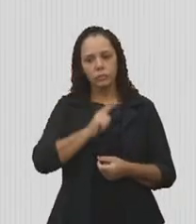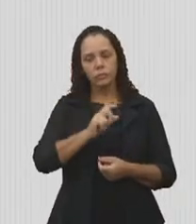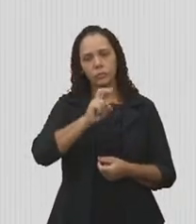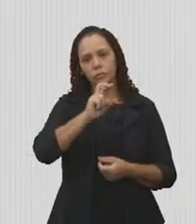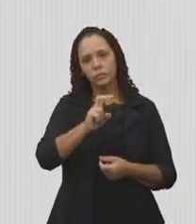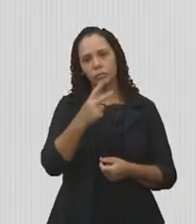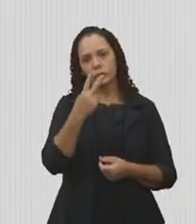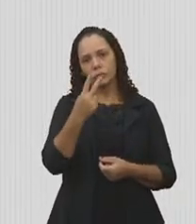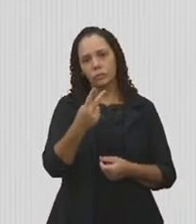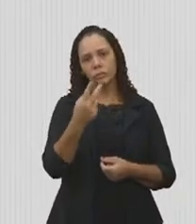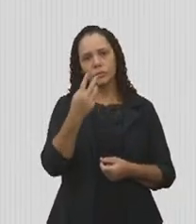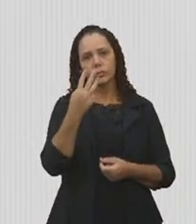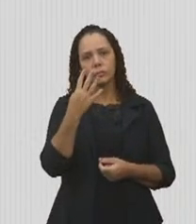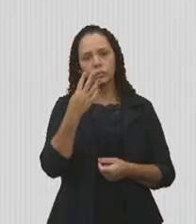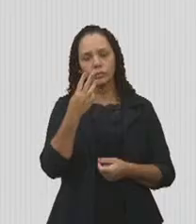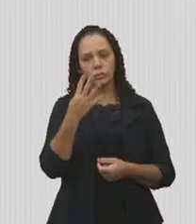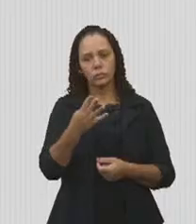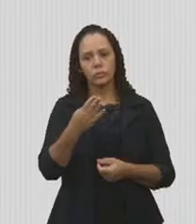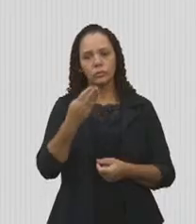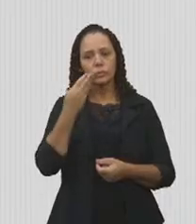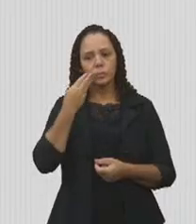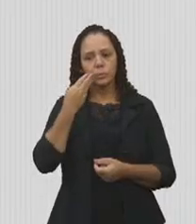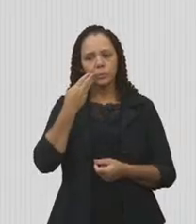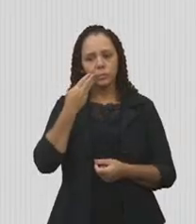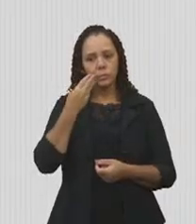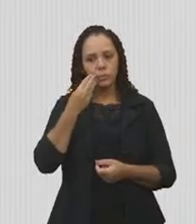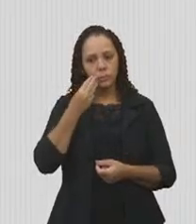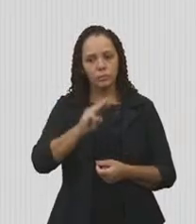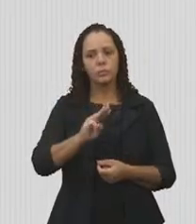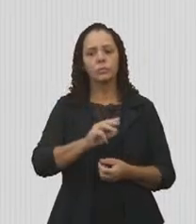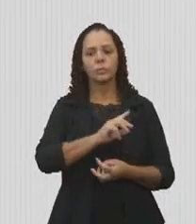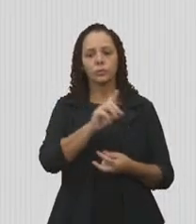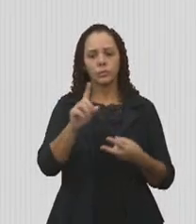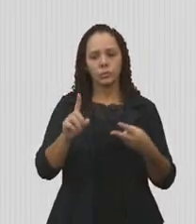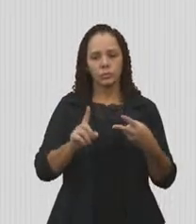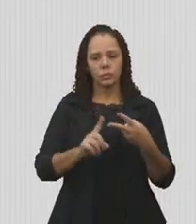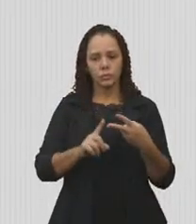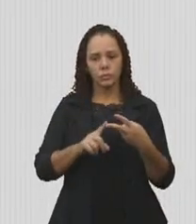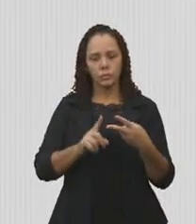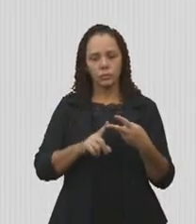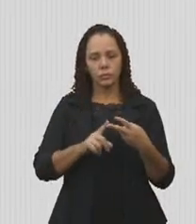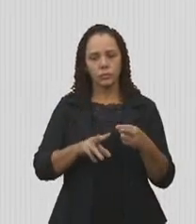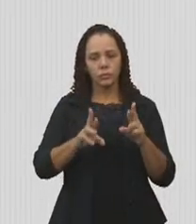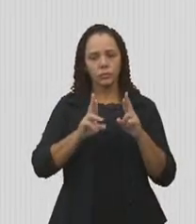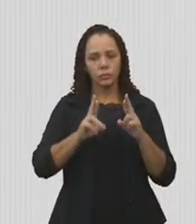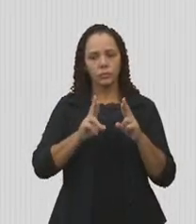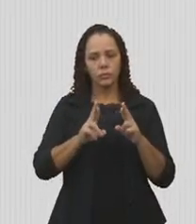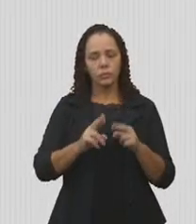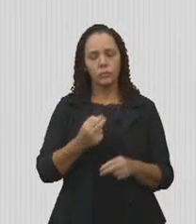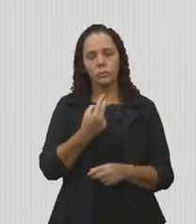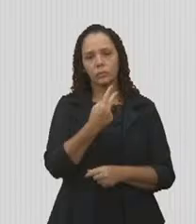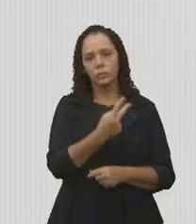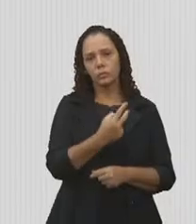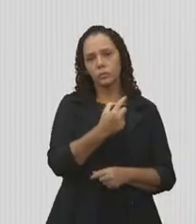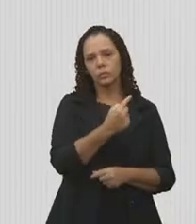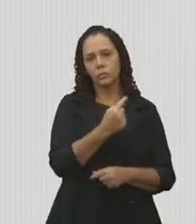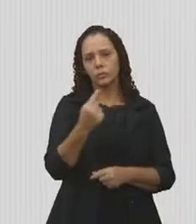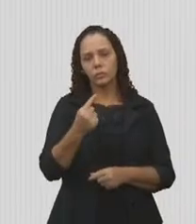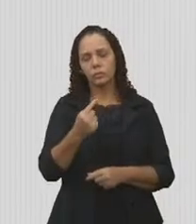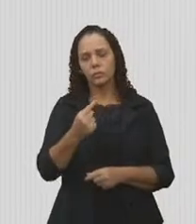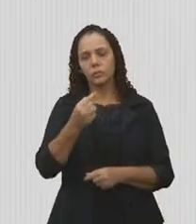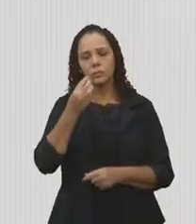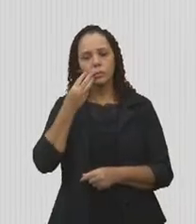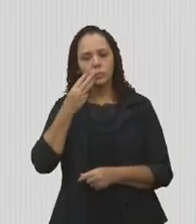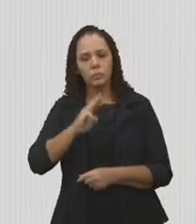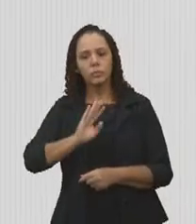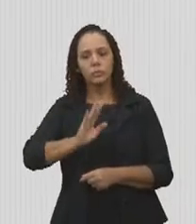524 milhões, 30%. E das receitas de capital, que o município tem previsto para o ano 211 milhões e já